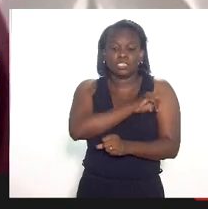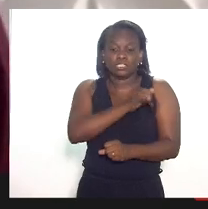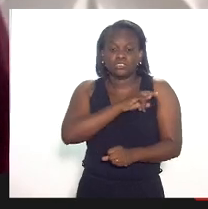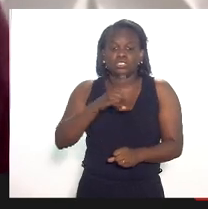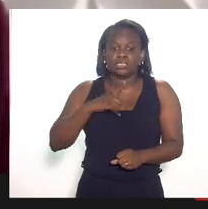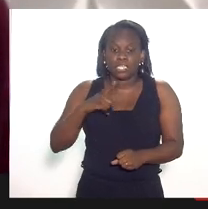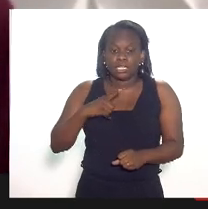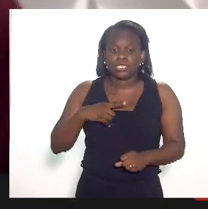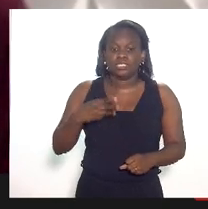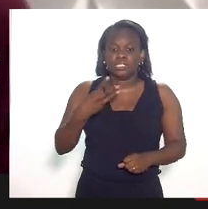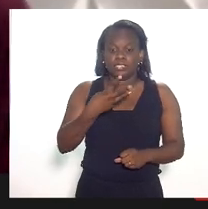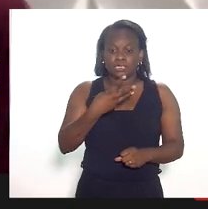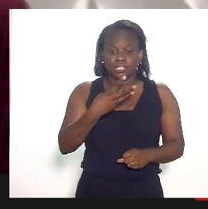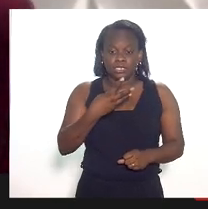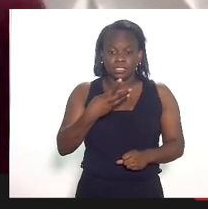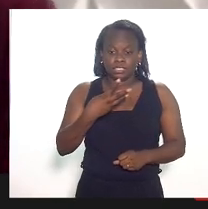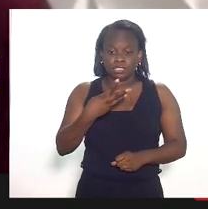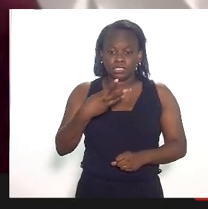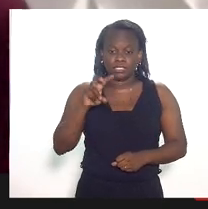com